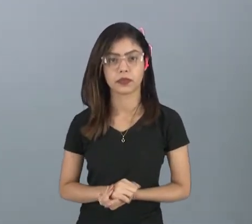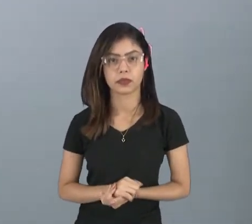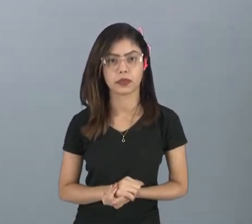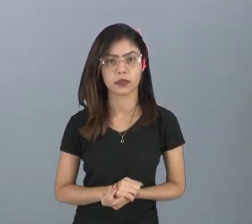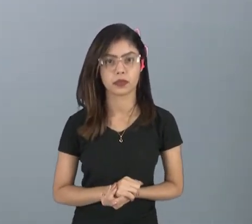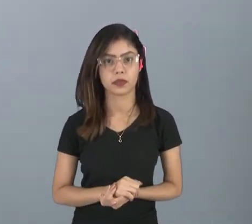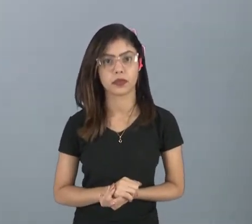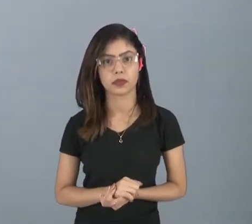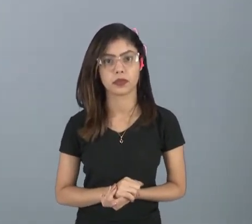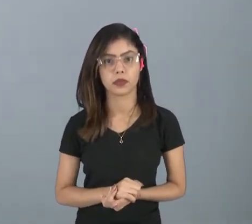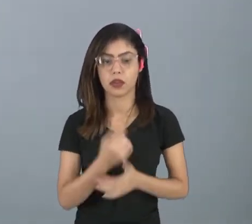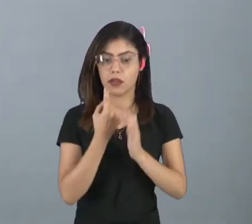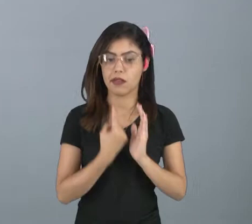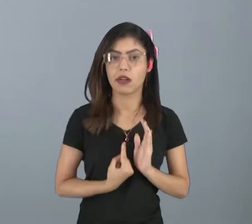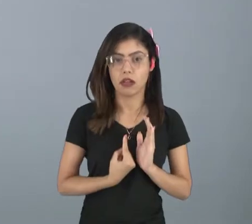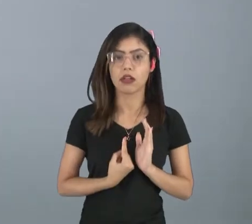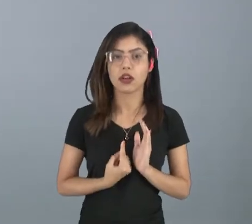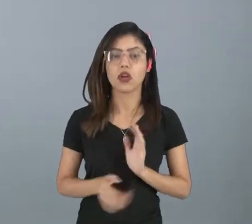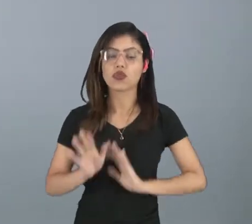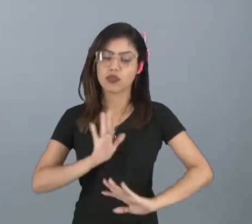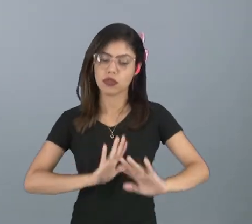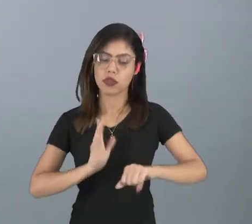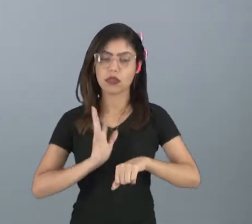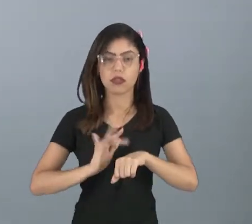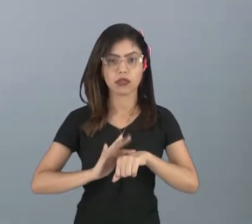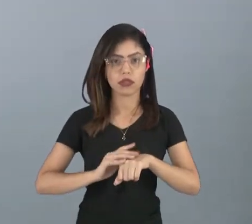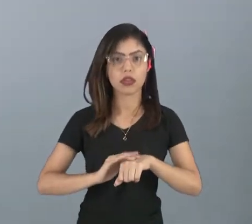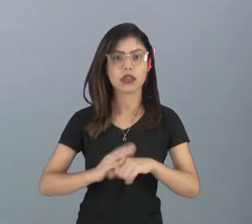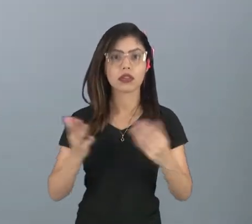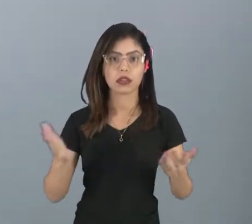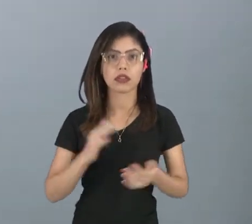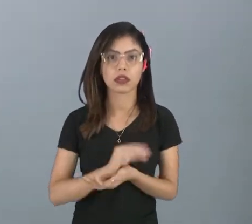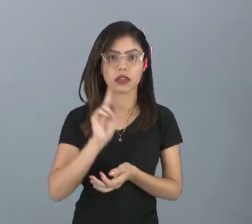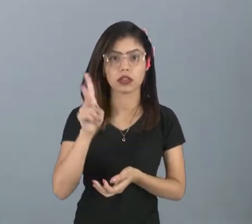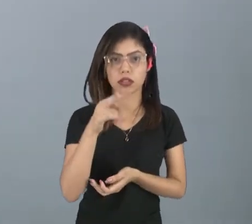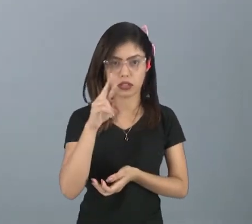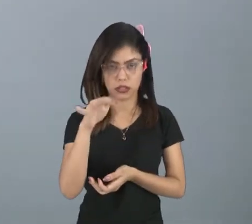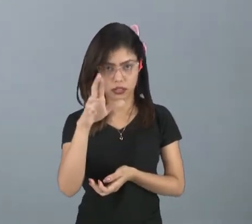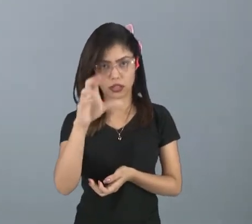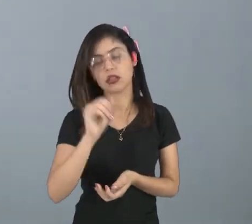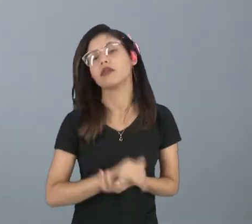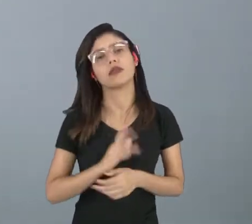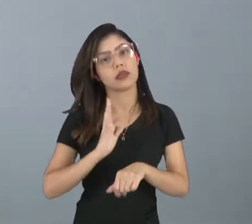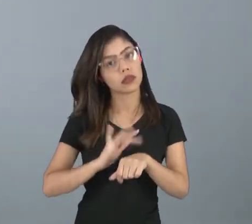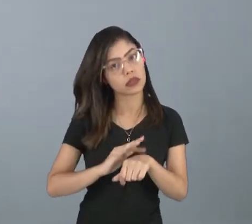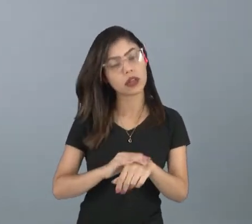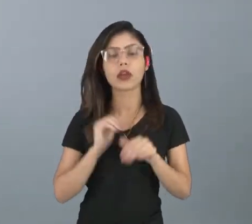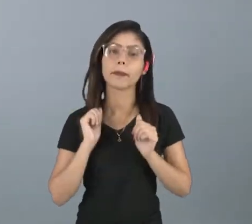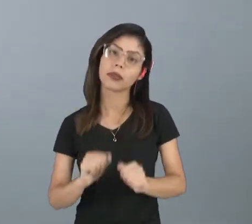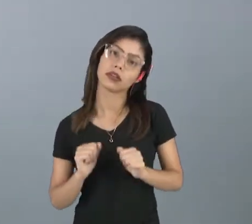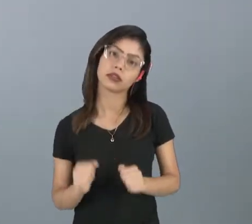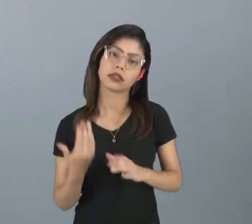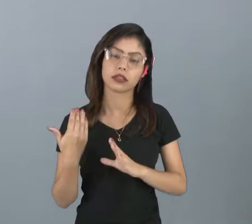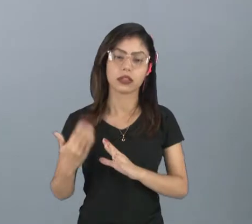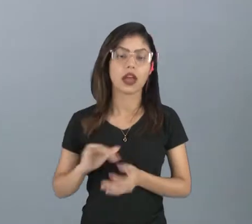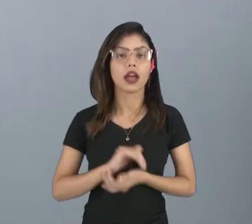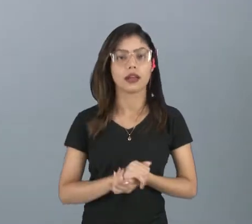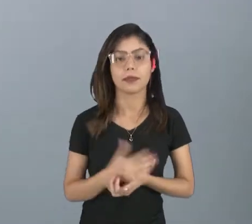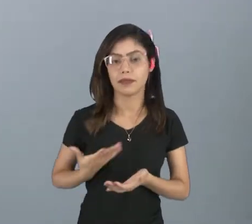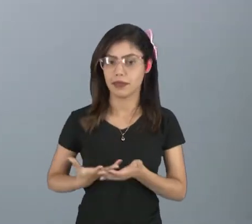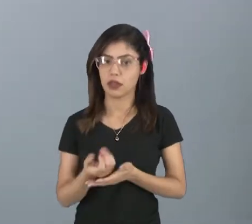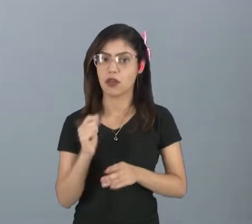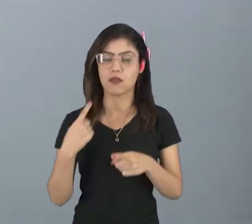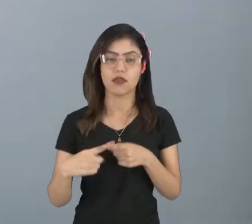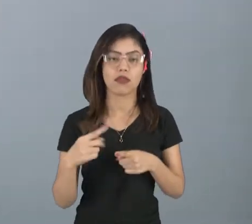me colocando numa situação de prevenção às doenças de veiculação hídrica, ou seja, as doenças que podem ser transmitidas